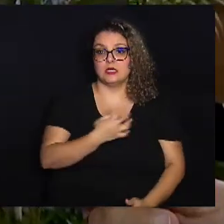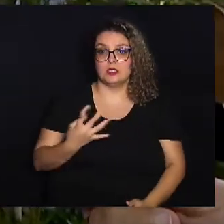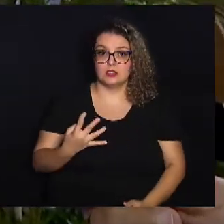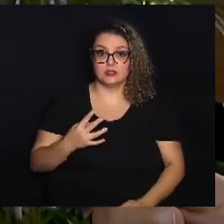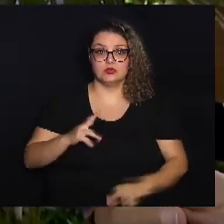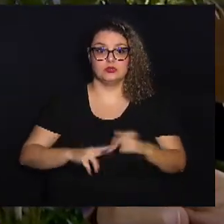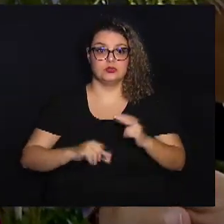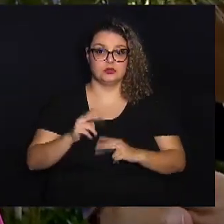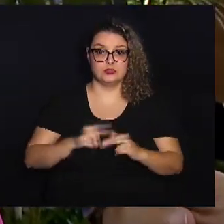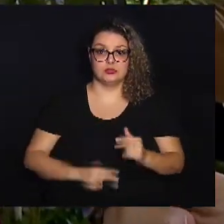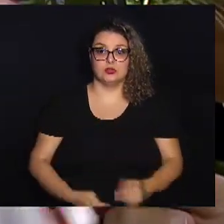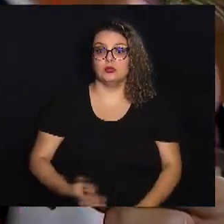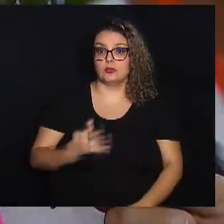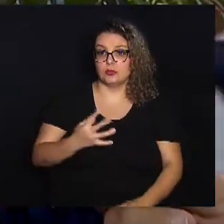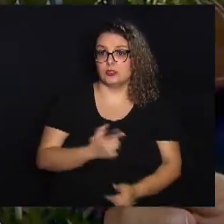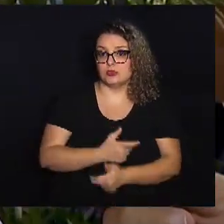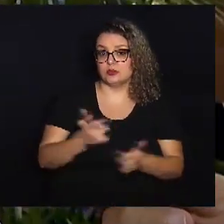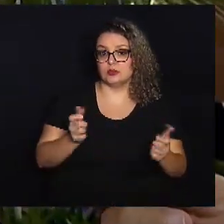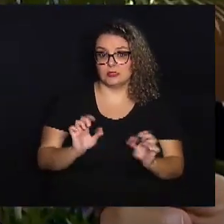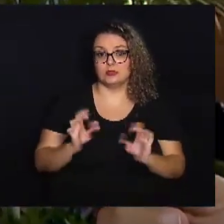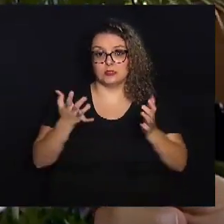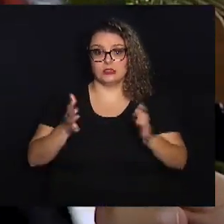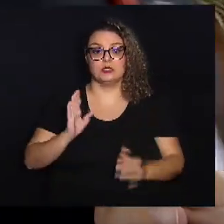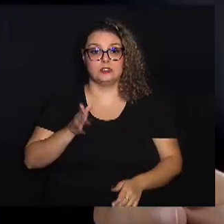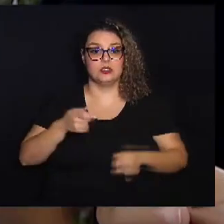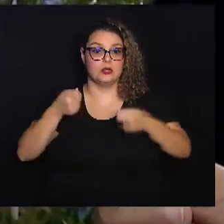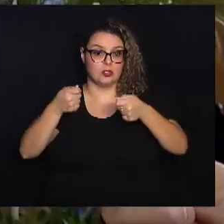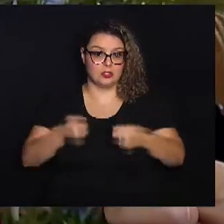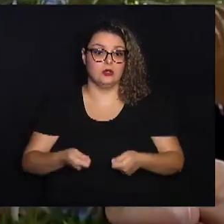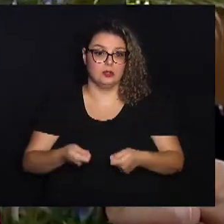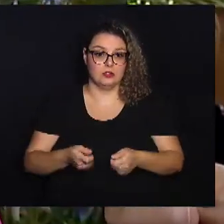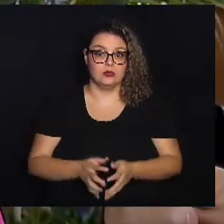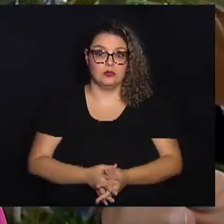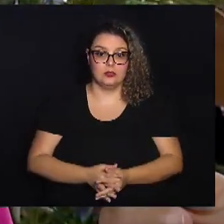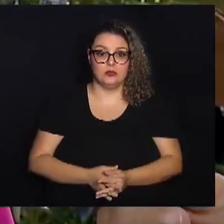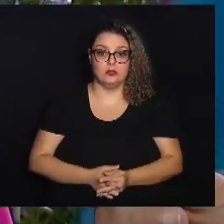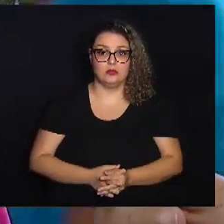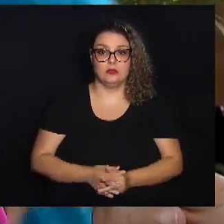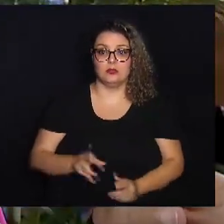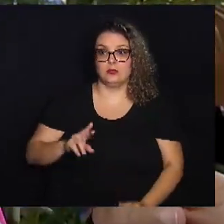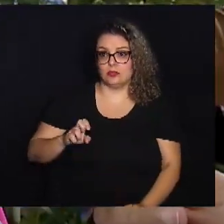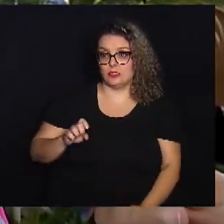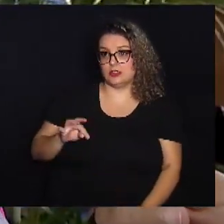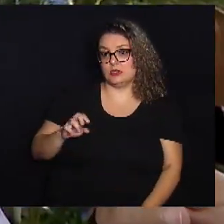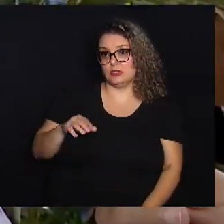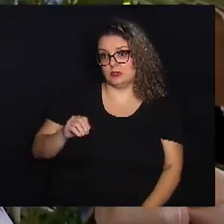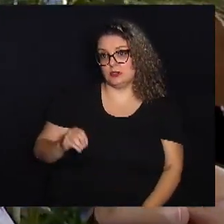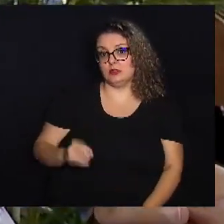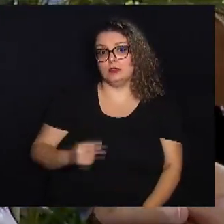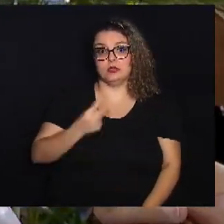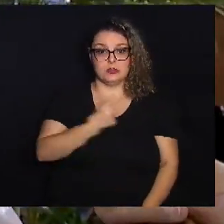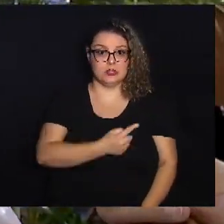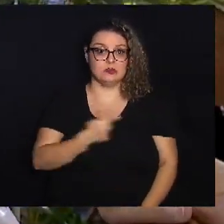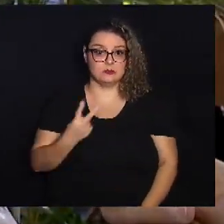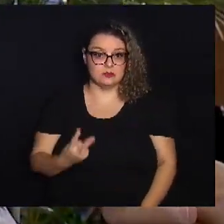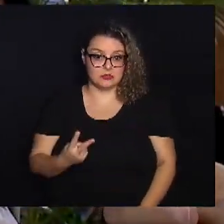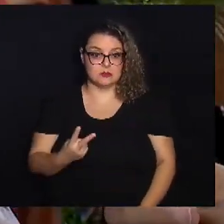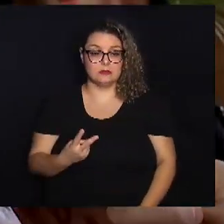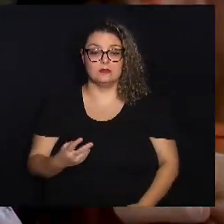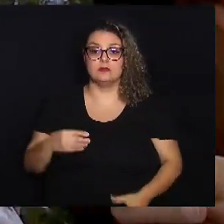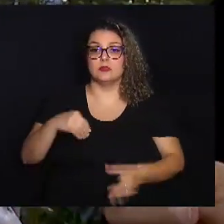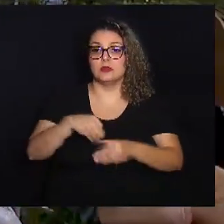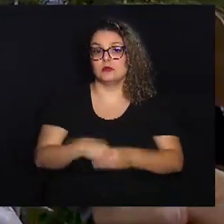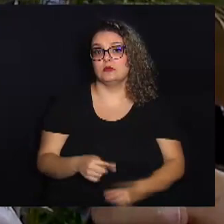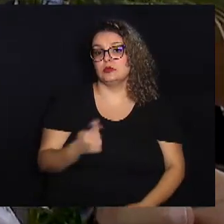4 grandes eventos que já eram consolidados, o Retail Conference 12ª edição, para dentro de uma